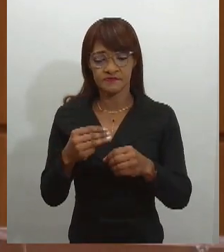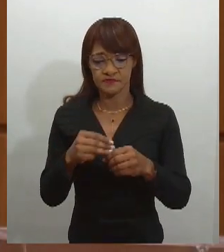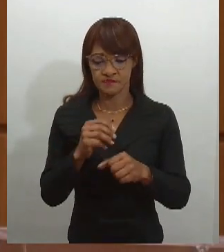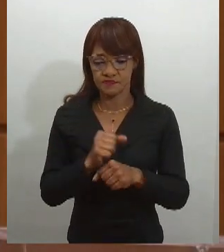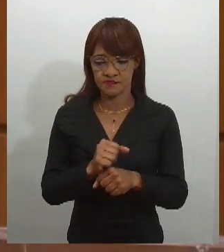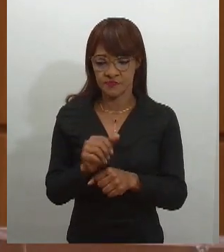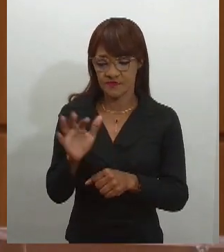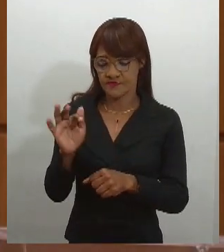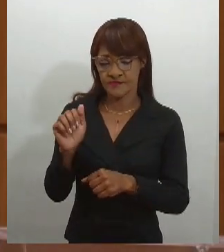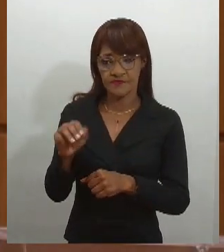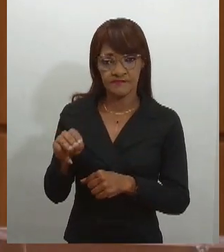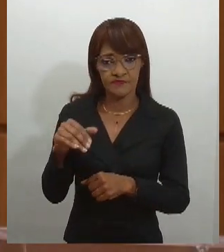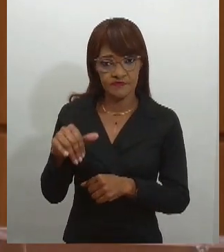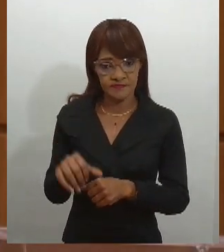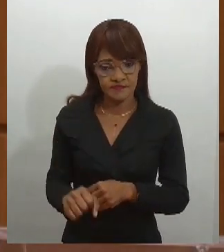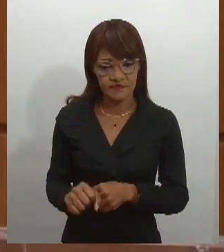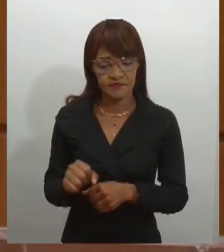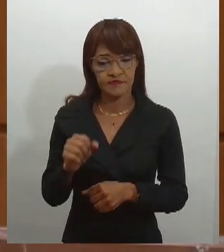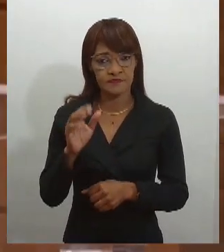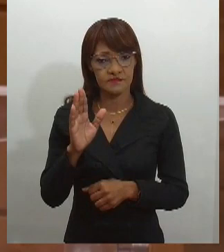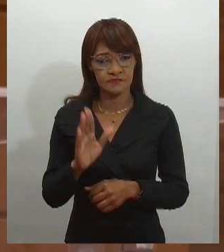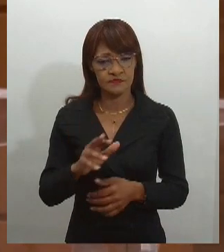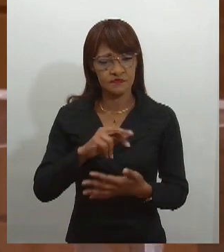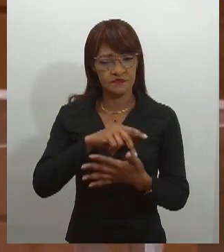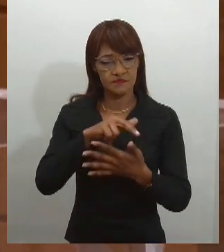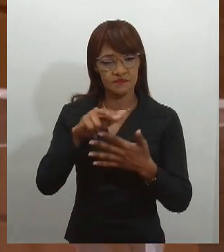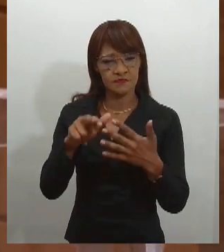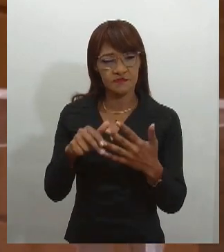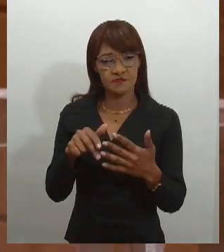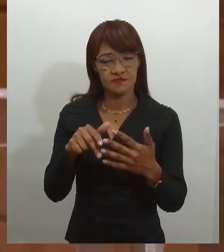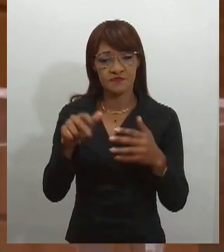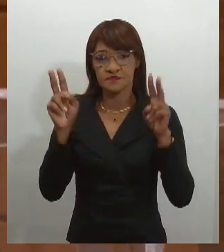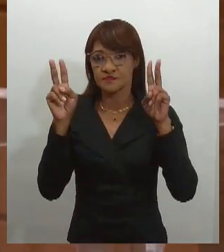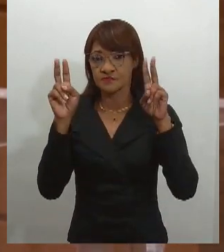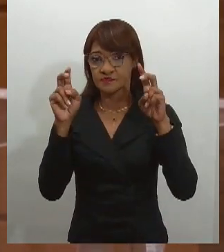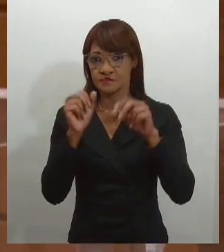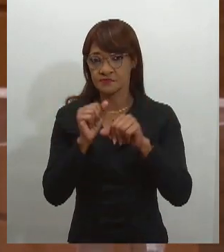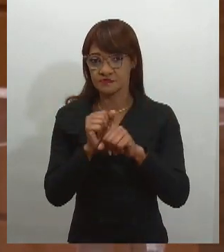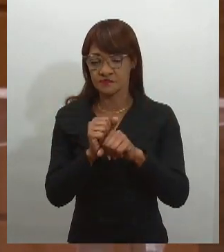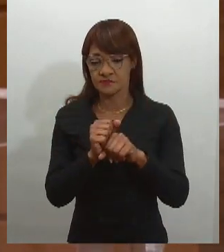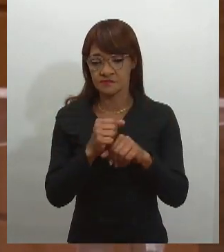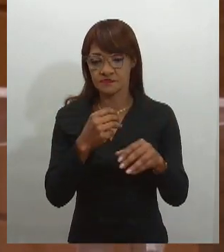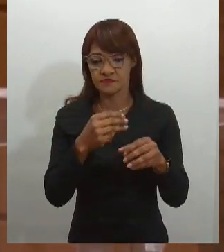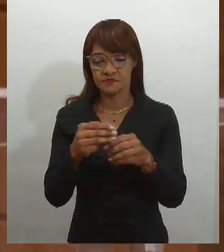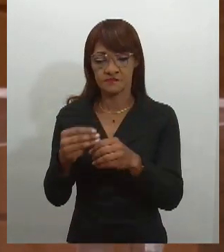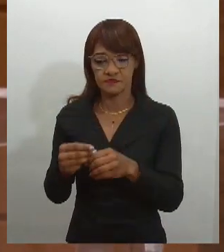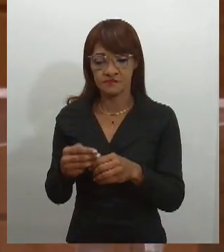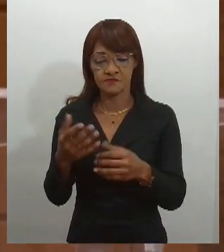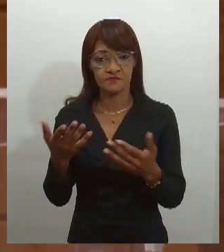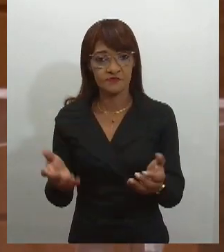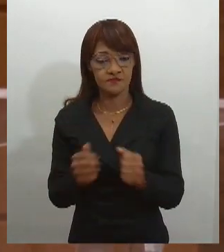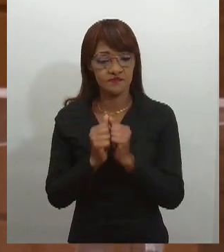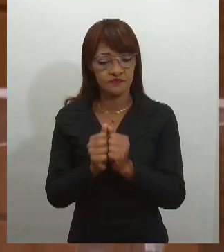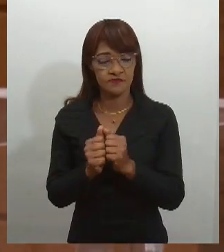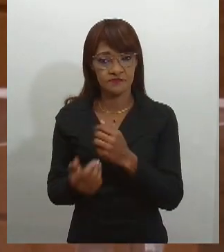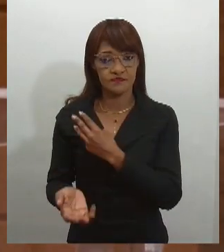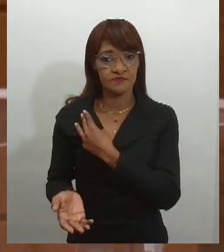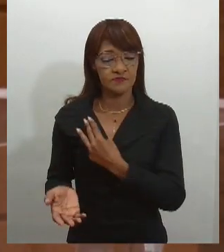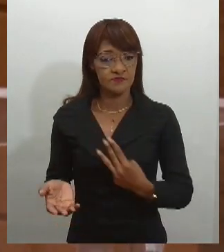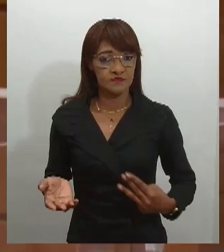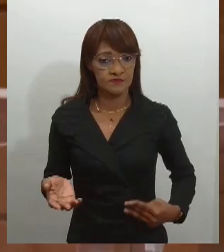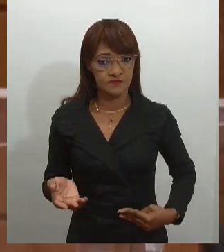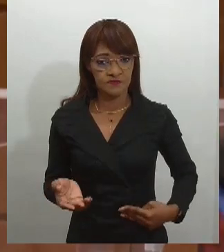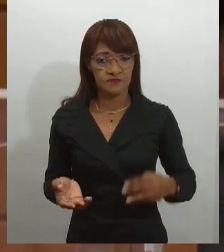quando foram tratados diversos assuntos de interesse dos municípios com o ministro-chefe da Secretaria-Geral da Presidência